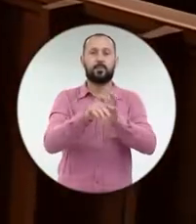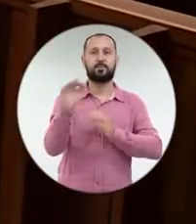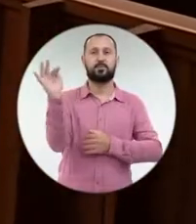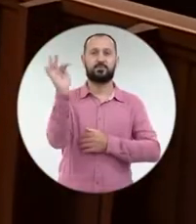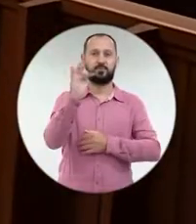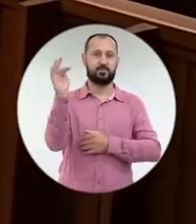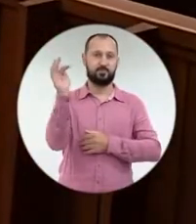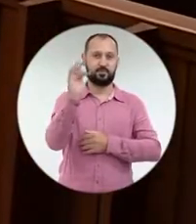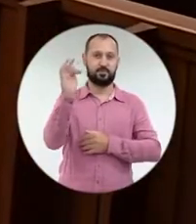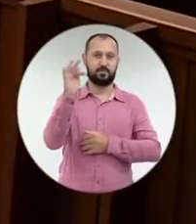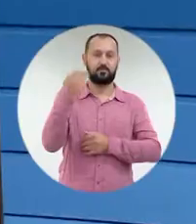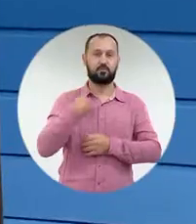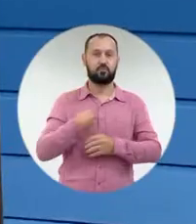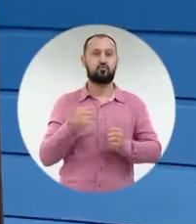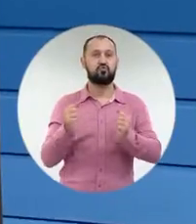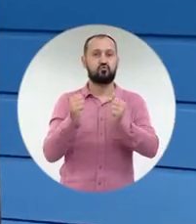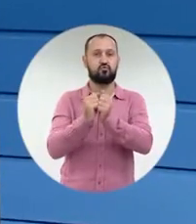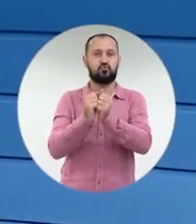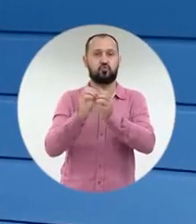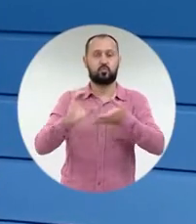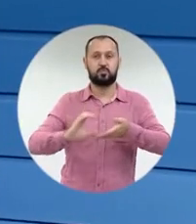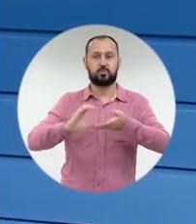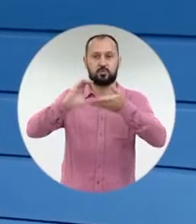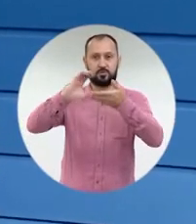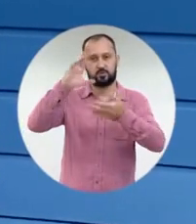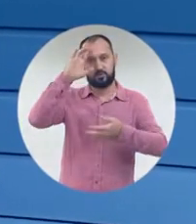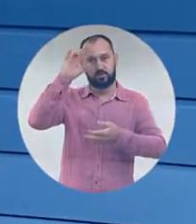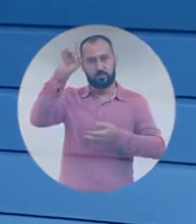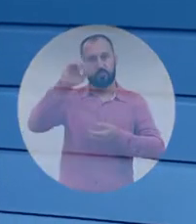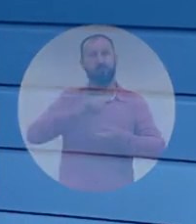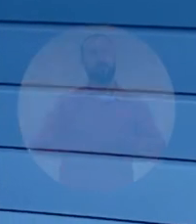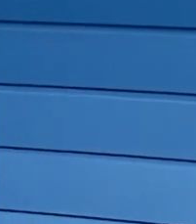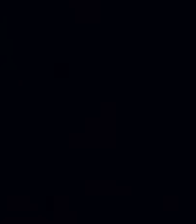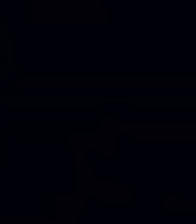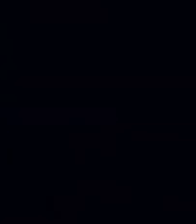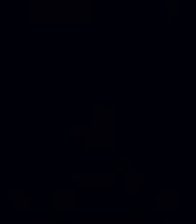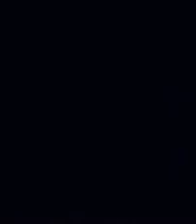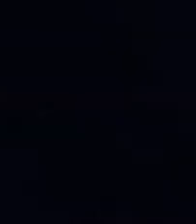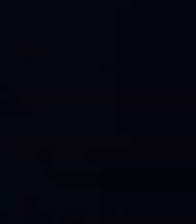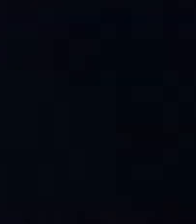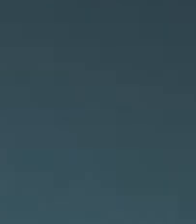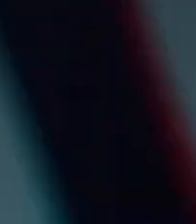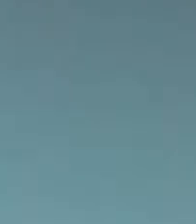indicados pelas instituições integrantes do Conselho de Reitores.